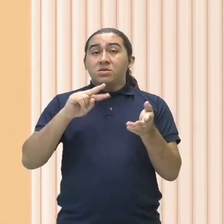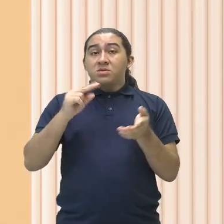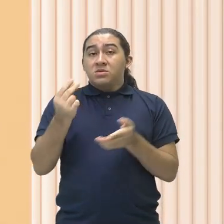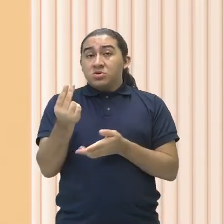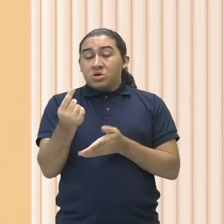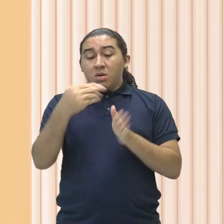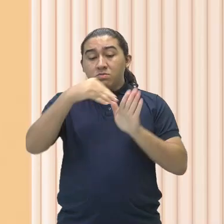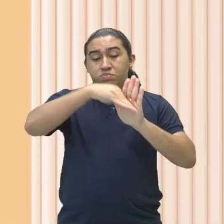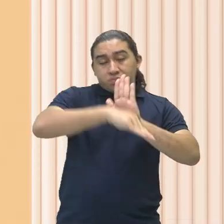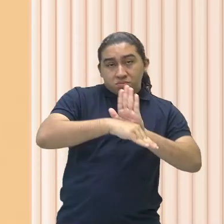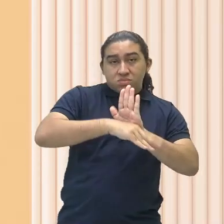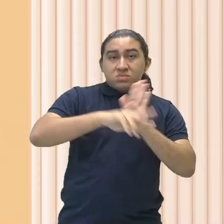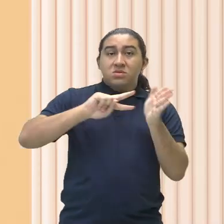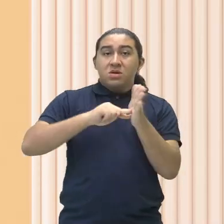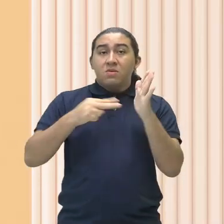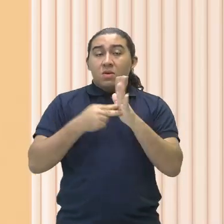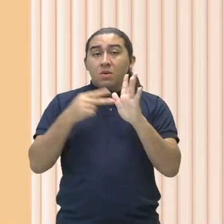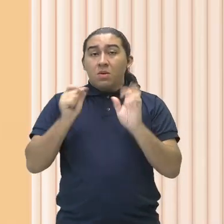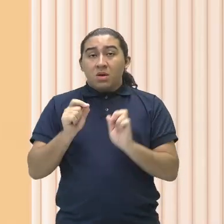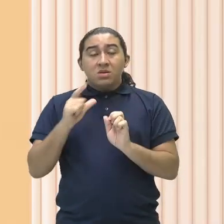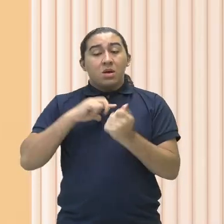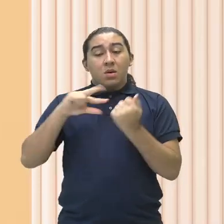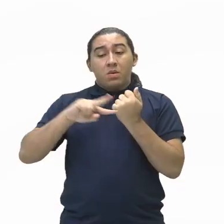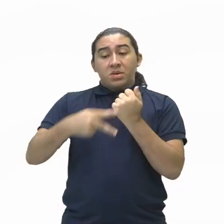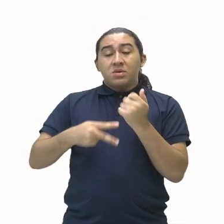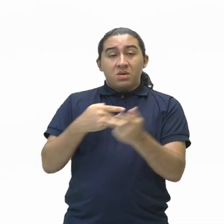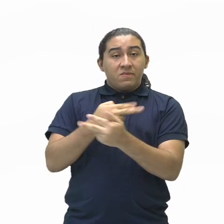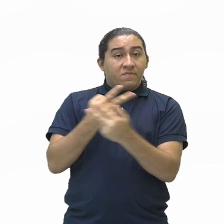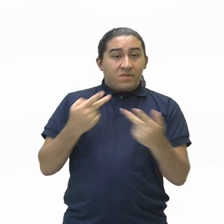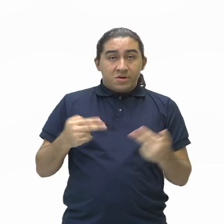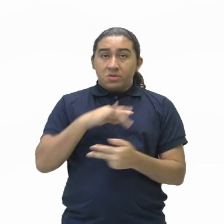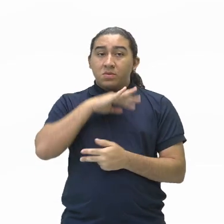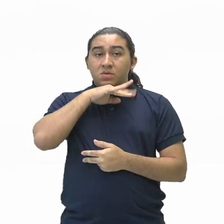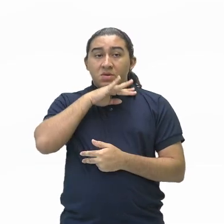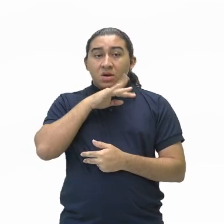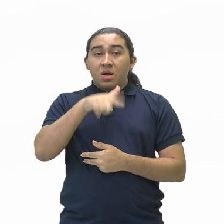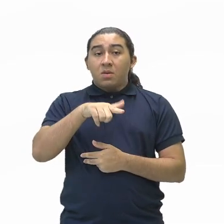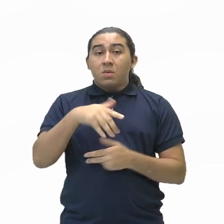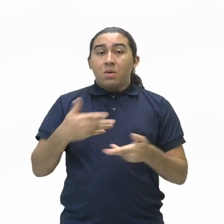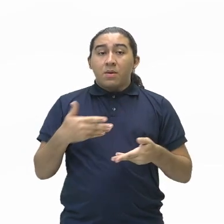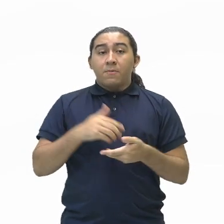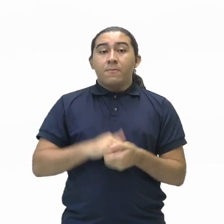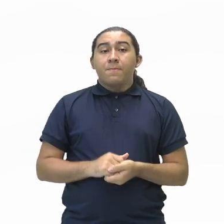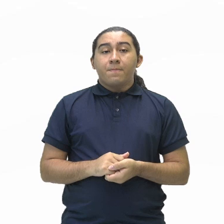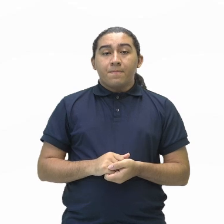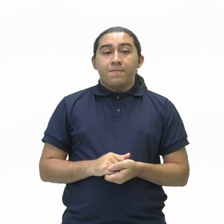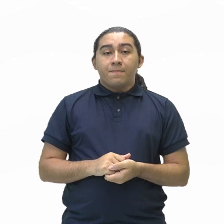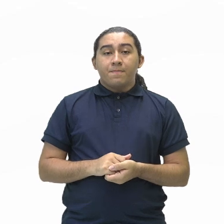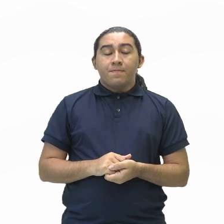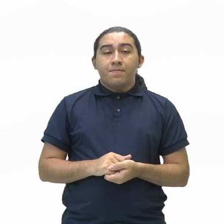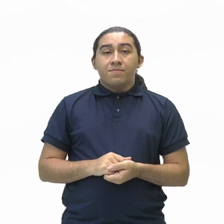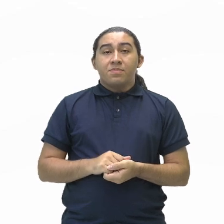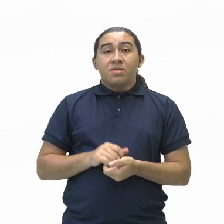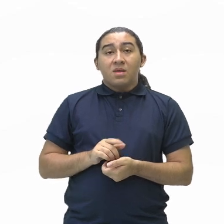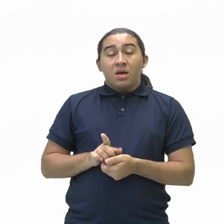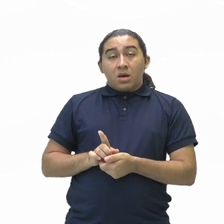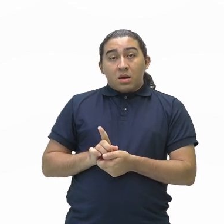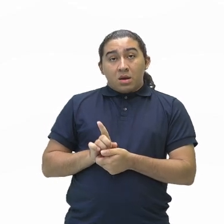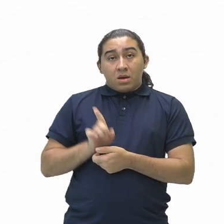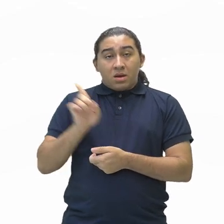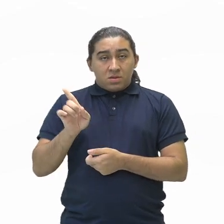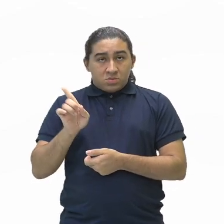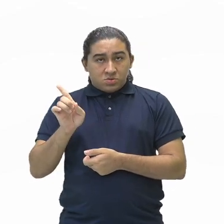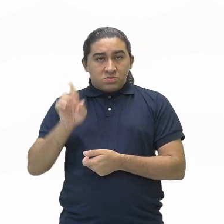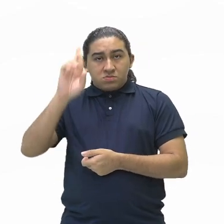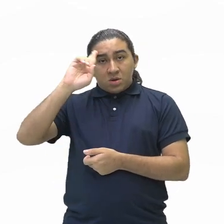vai trazer graves consequências, que são elas: os senhores de engenho ficaram sem